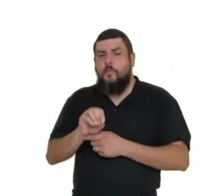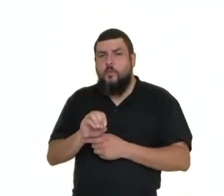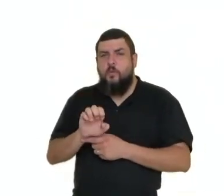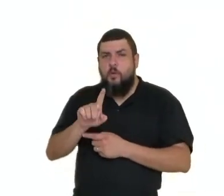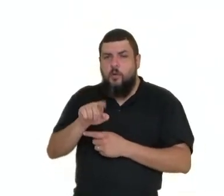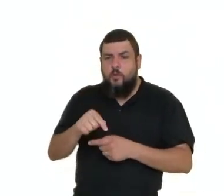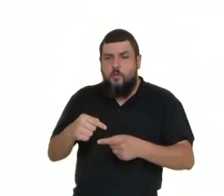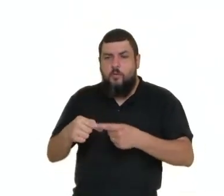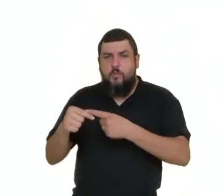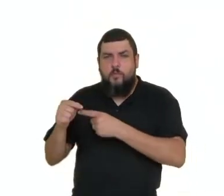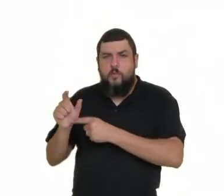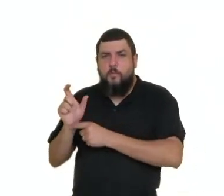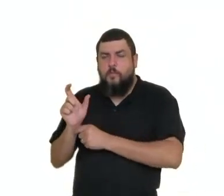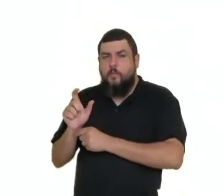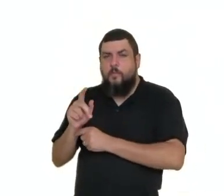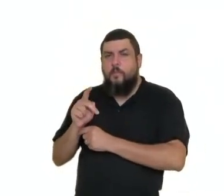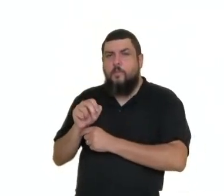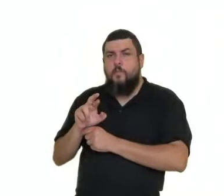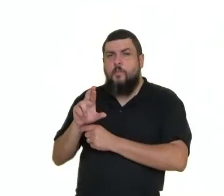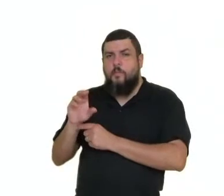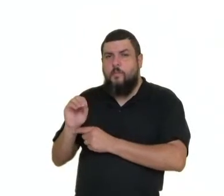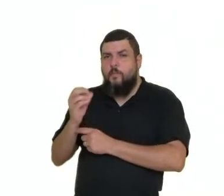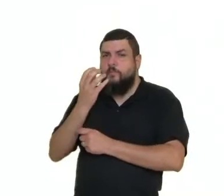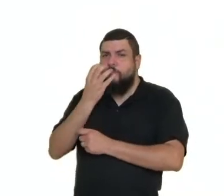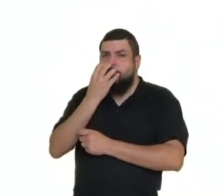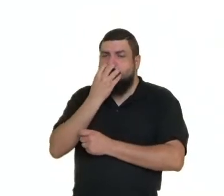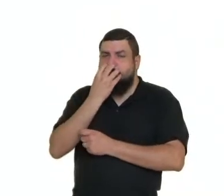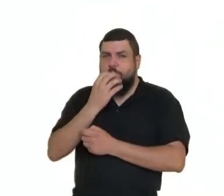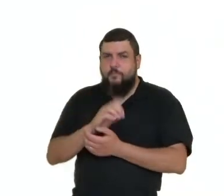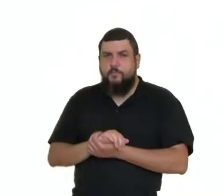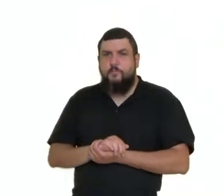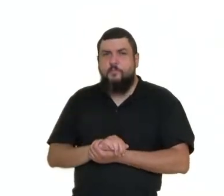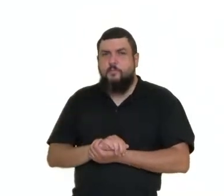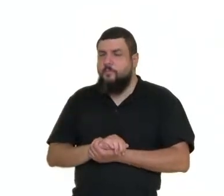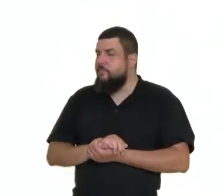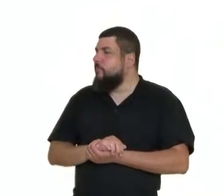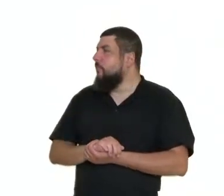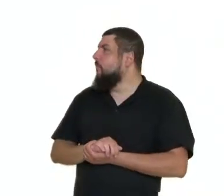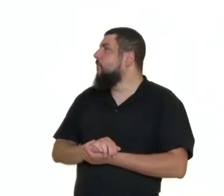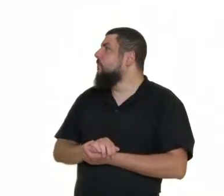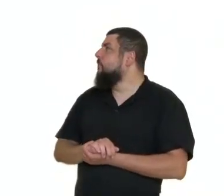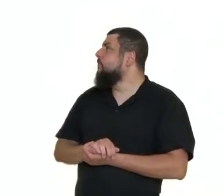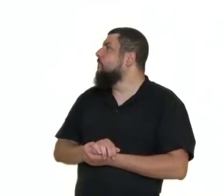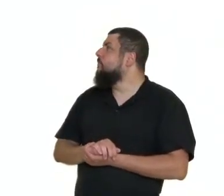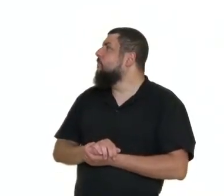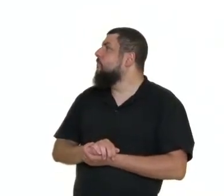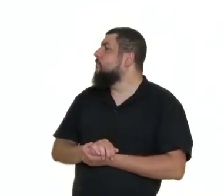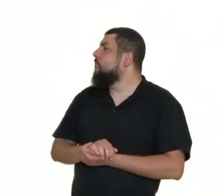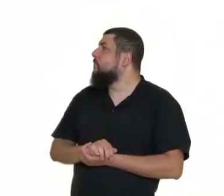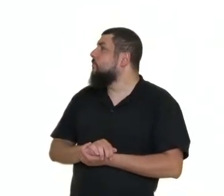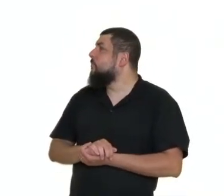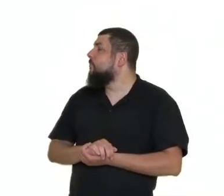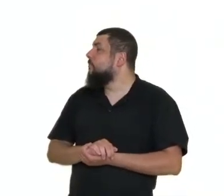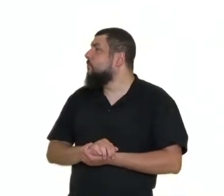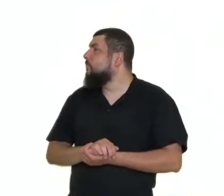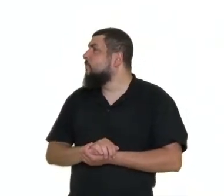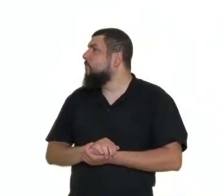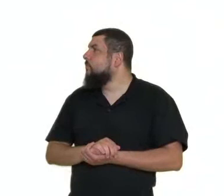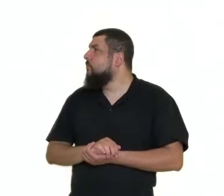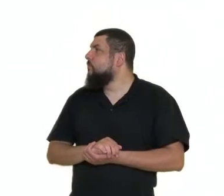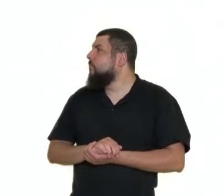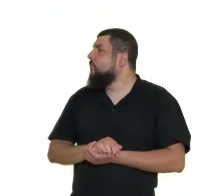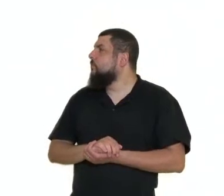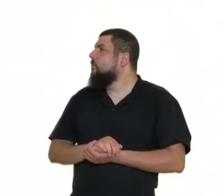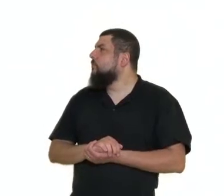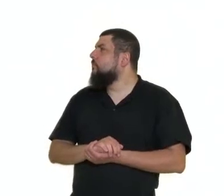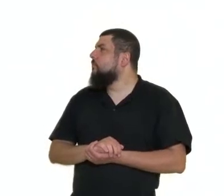que é cachorro, cão, né? Então, diminutivo aí. E lá, no último quadrinho, ó,